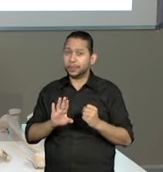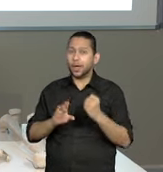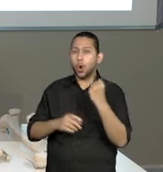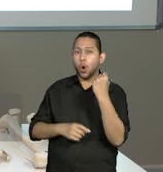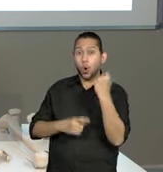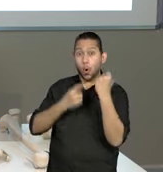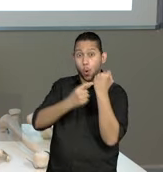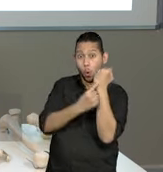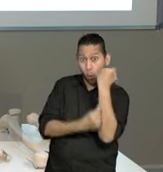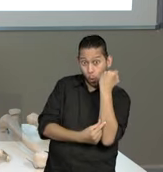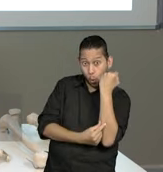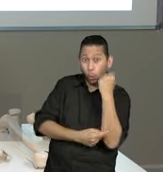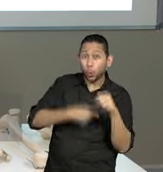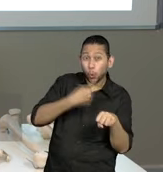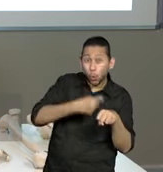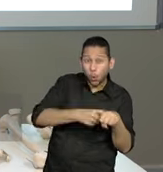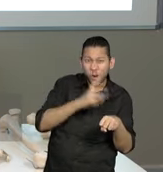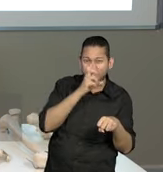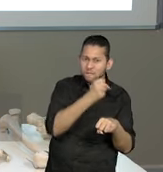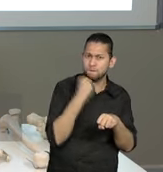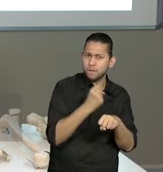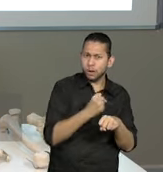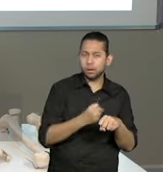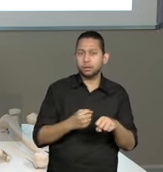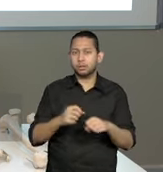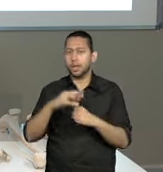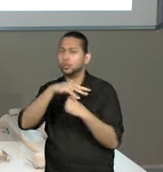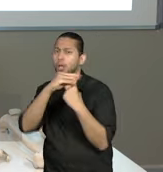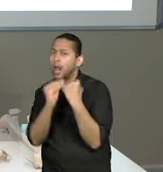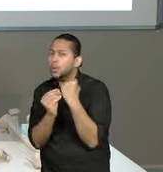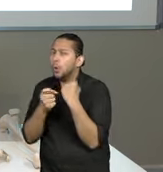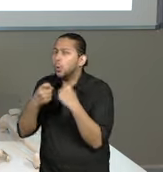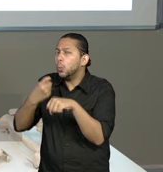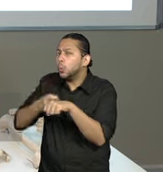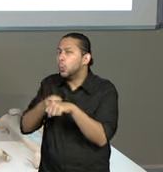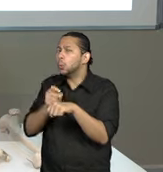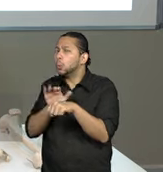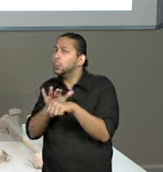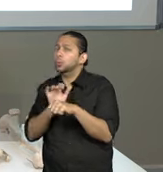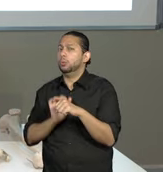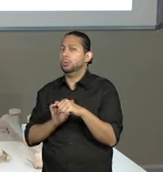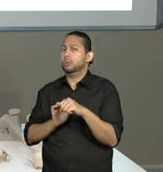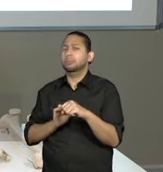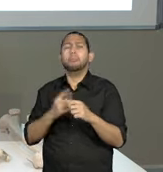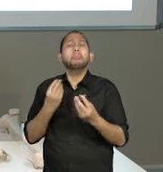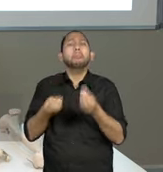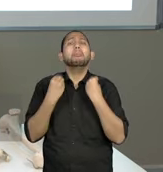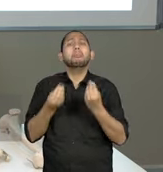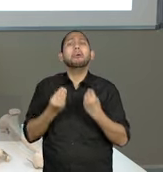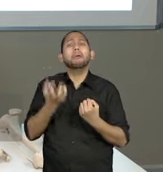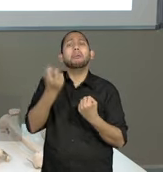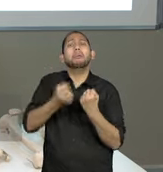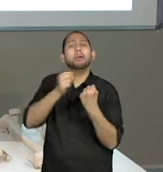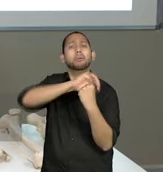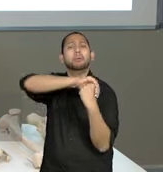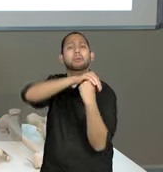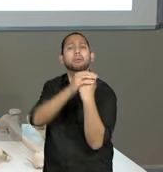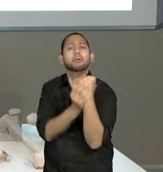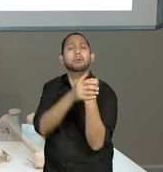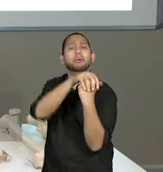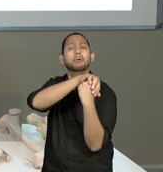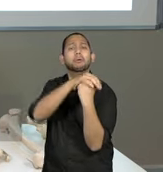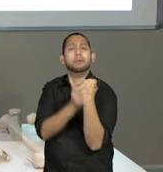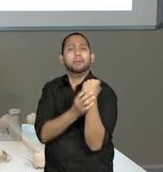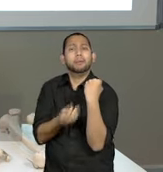do osso. Então, essa é a cartilagem. Para que ela serve? Tá? Essa cartilagem aqui, que no caso